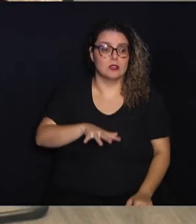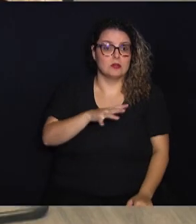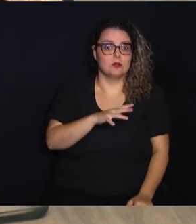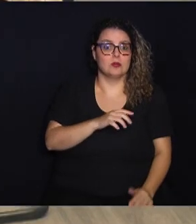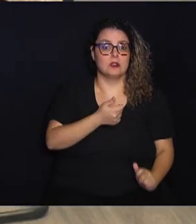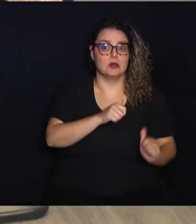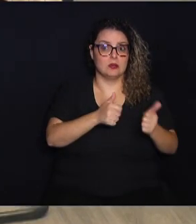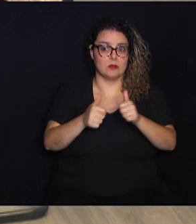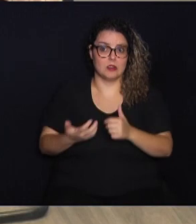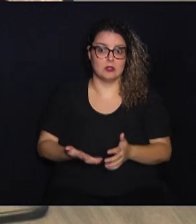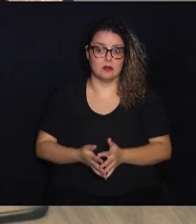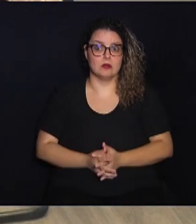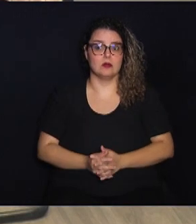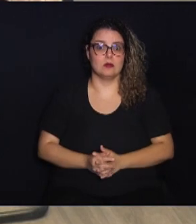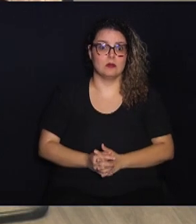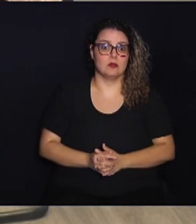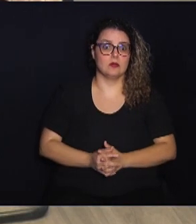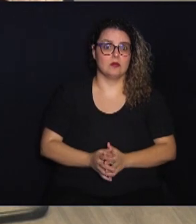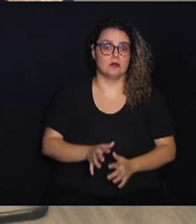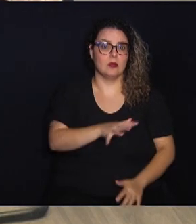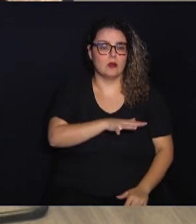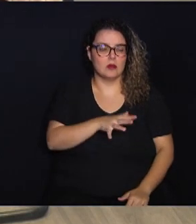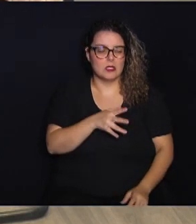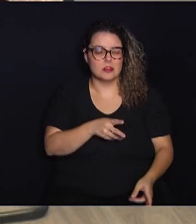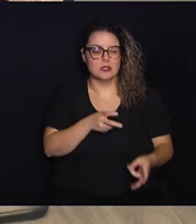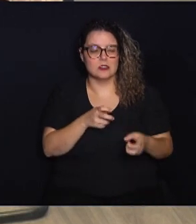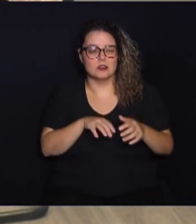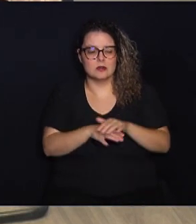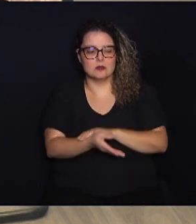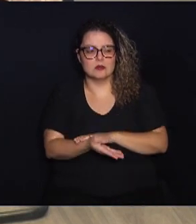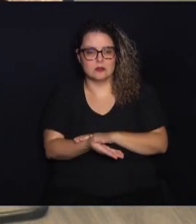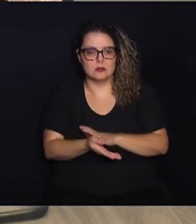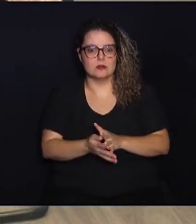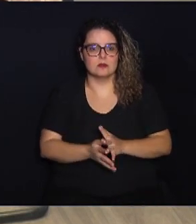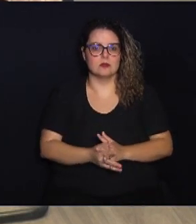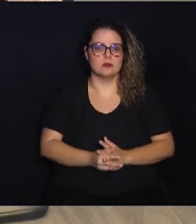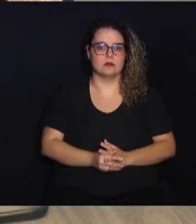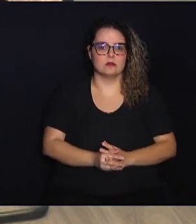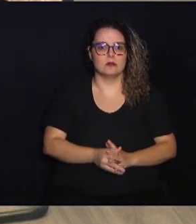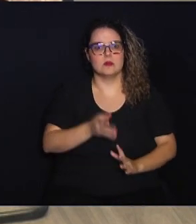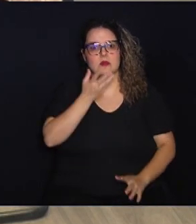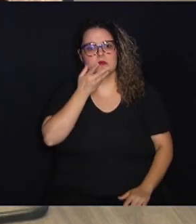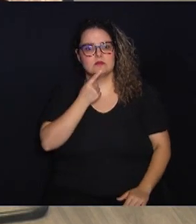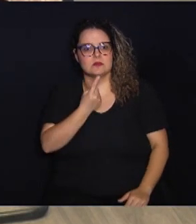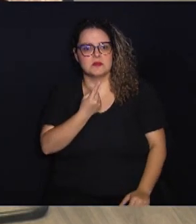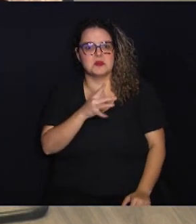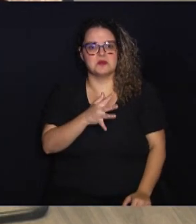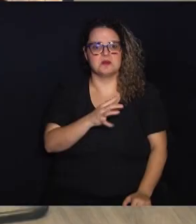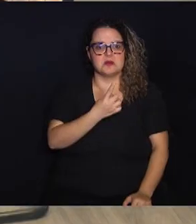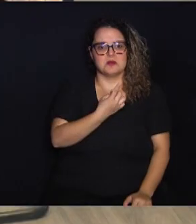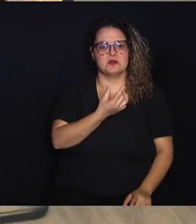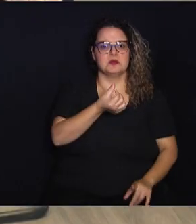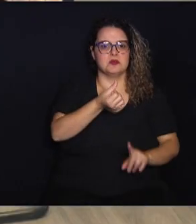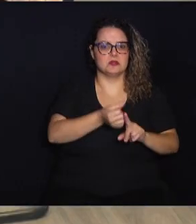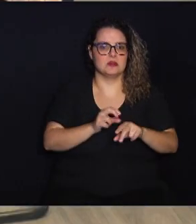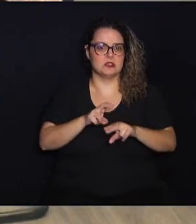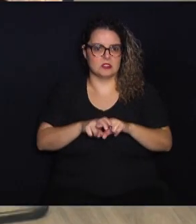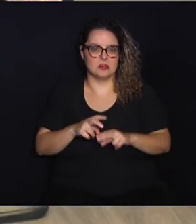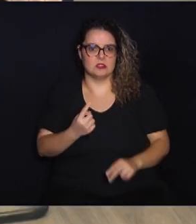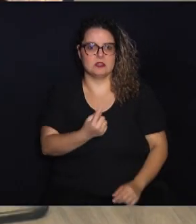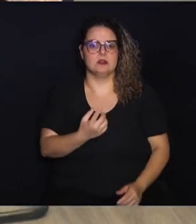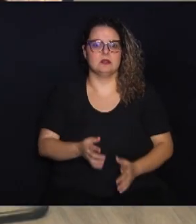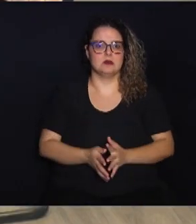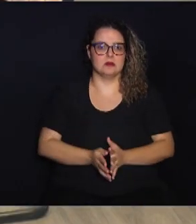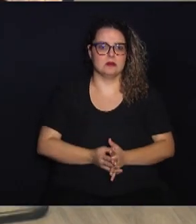avalia nesse ambiente? Você costuma ver crianças aí, tipo de 1 ano e meio, que já estão sentadinhas, sozinhos,